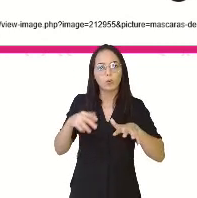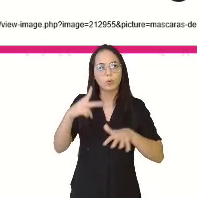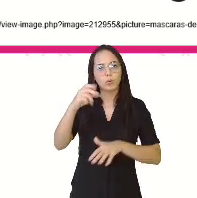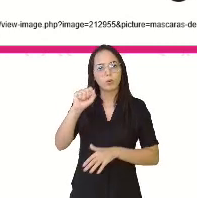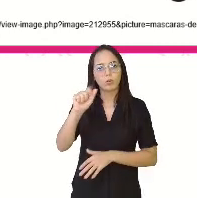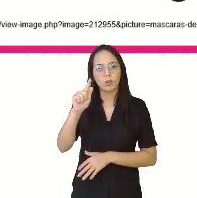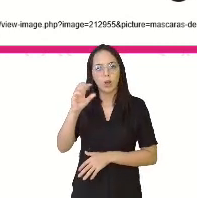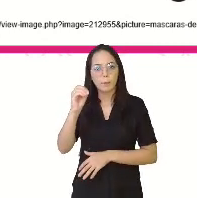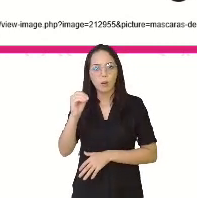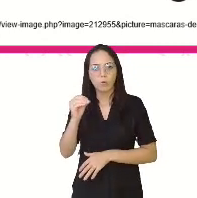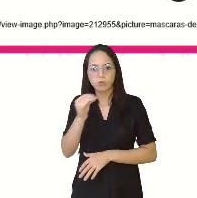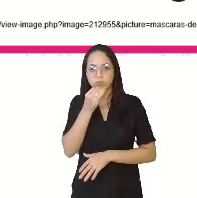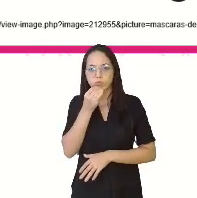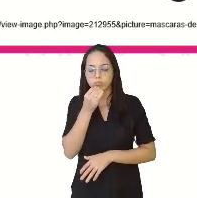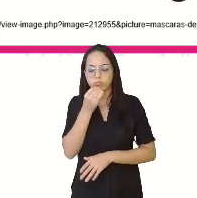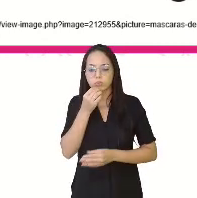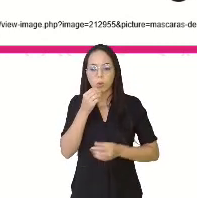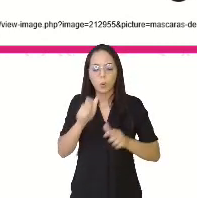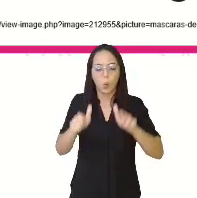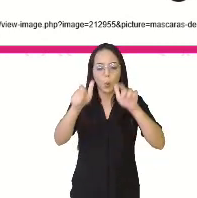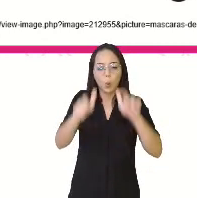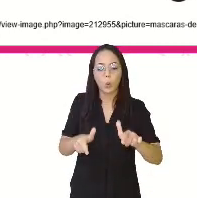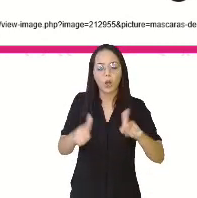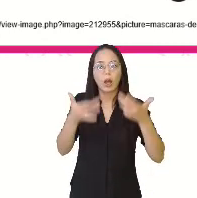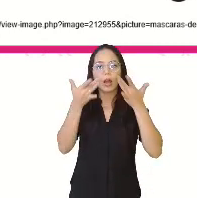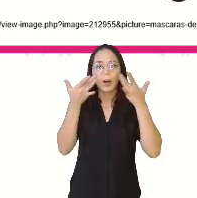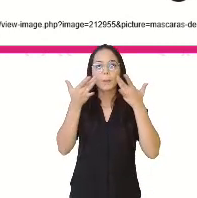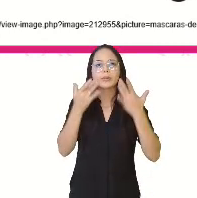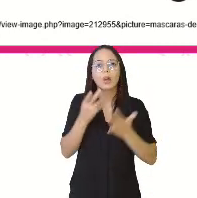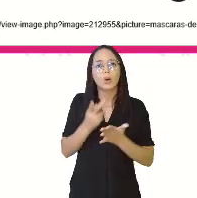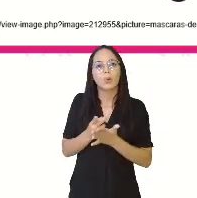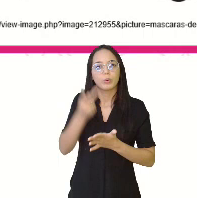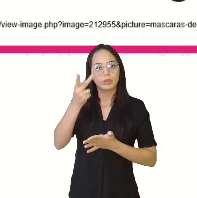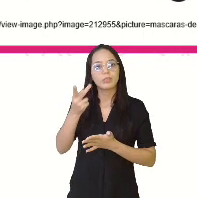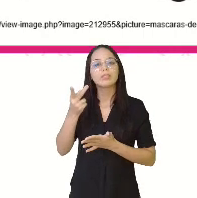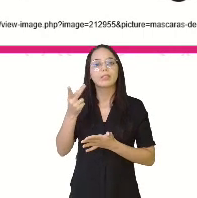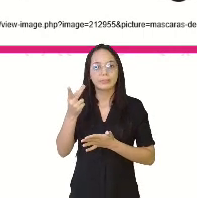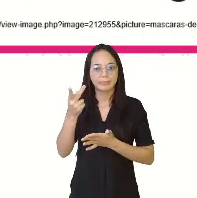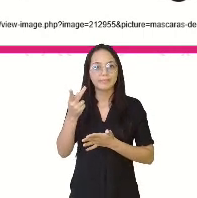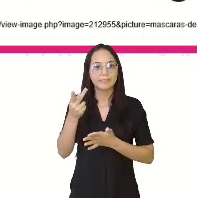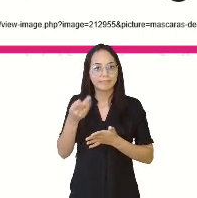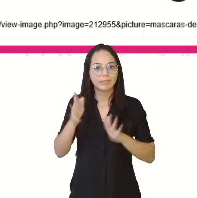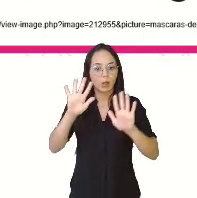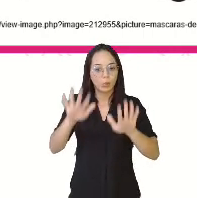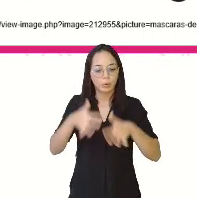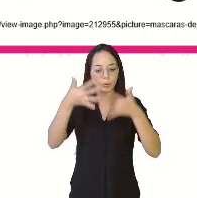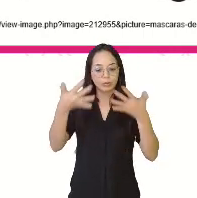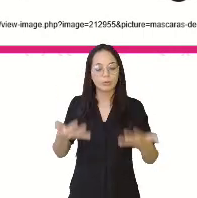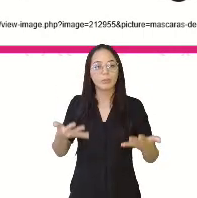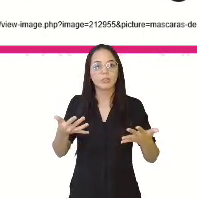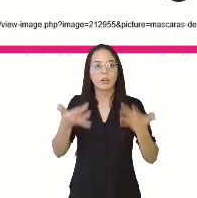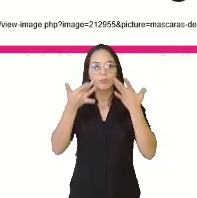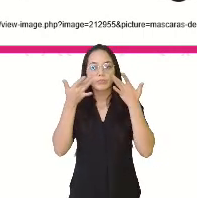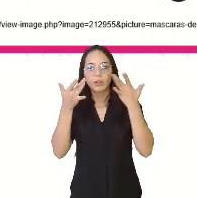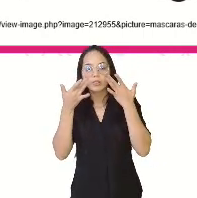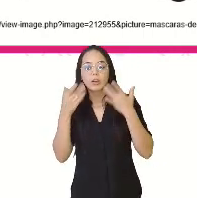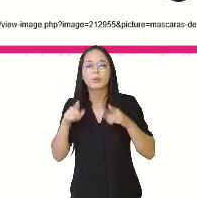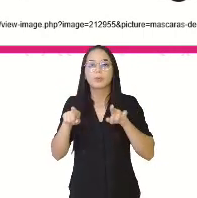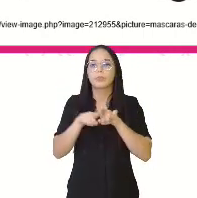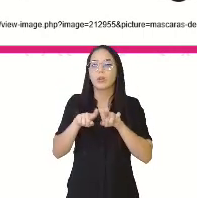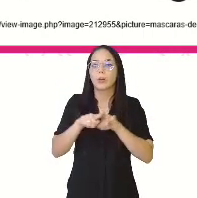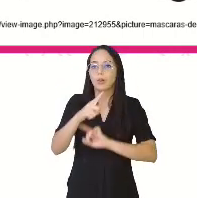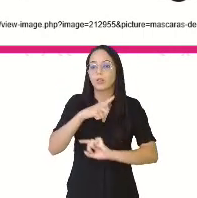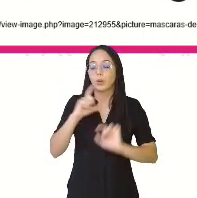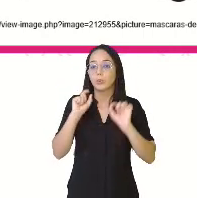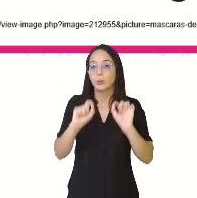É o palco onde aquela peça está acontecendo, onde está ocorrendo o espetáculo teatral. E temos também